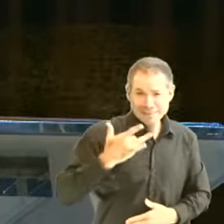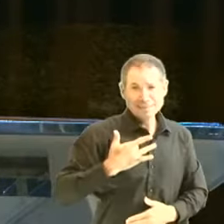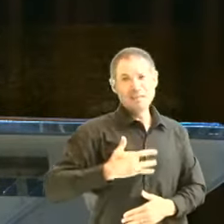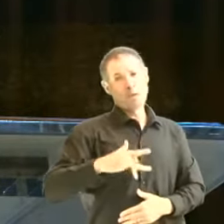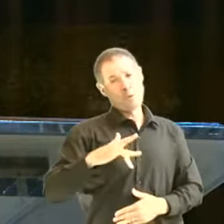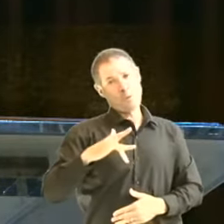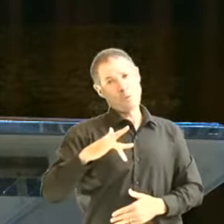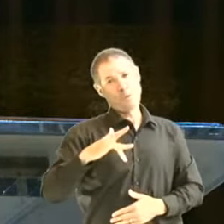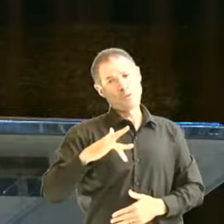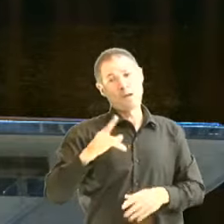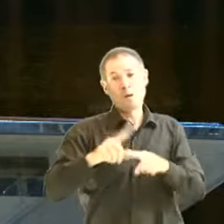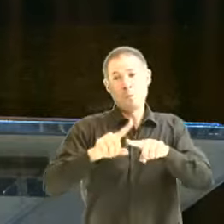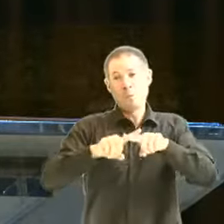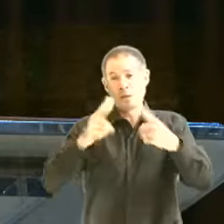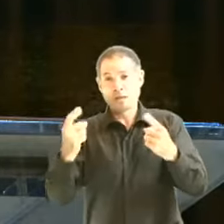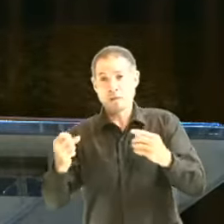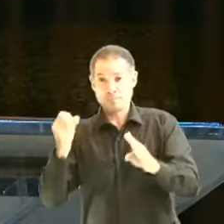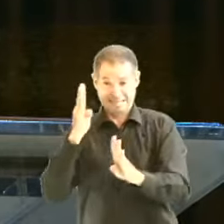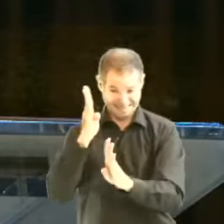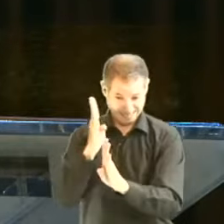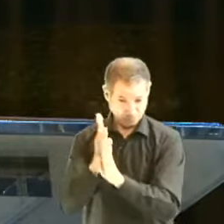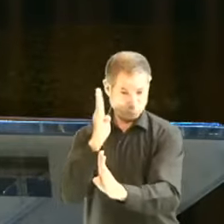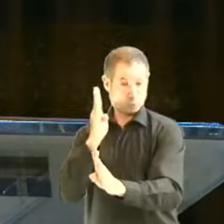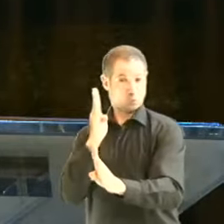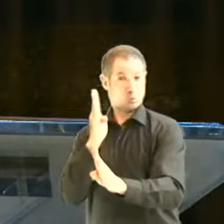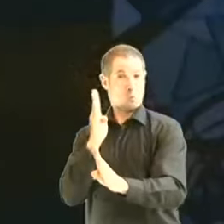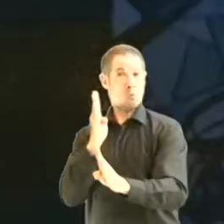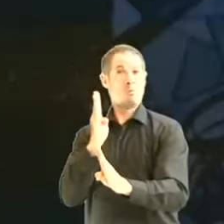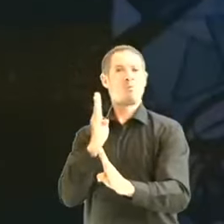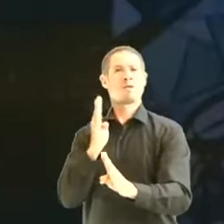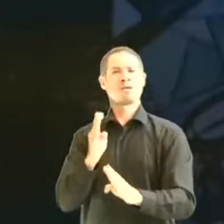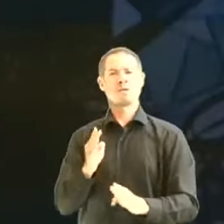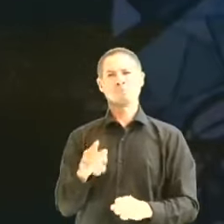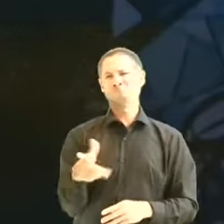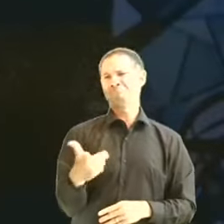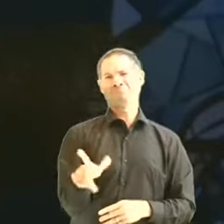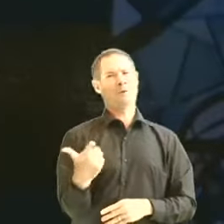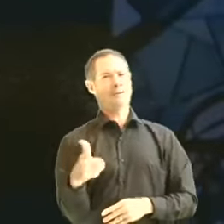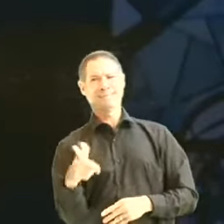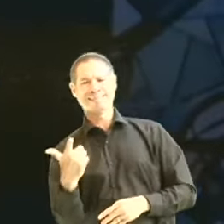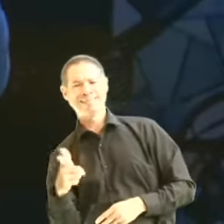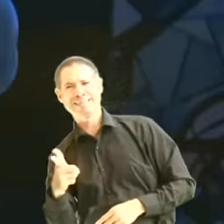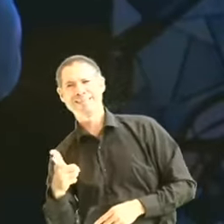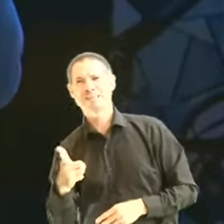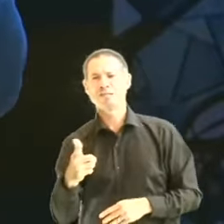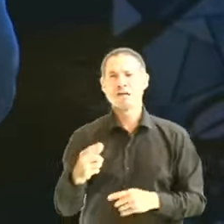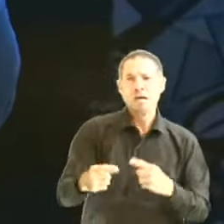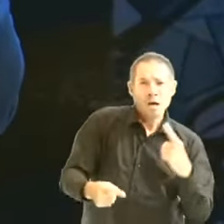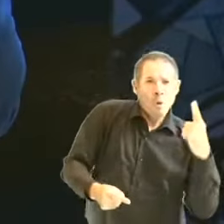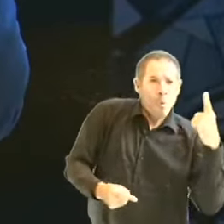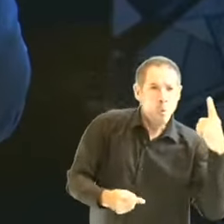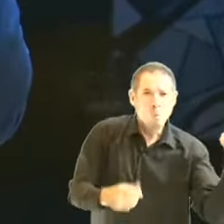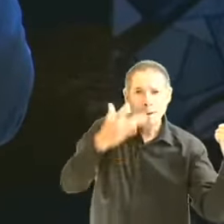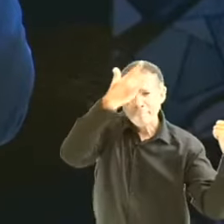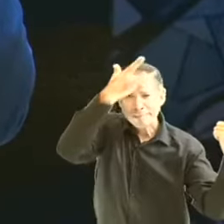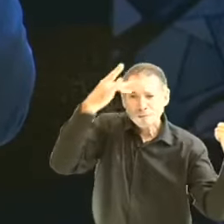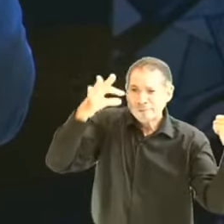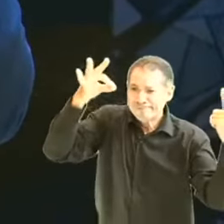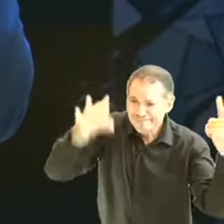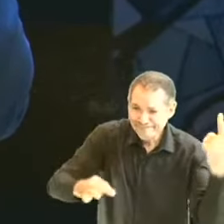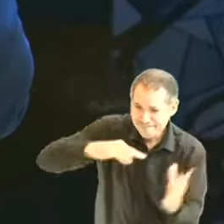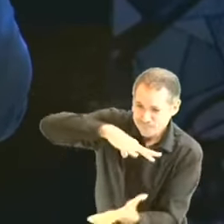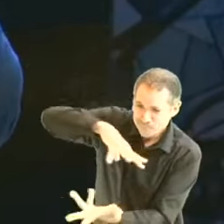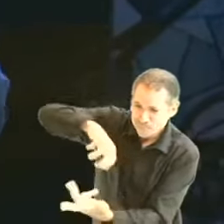misericórdia, porque ele descobriu que não existe sequer um justo nessa